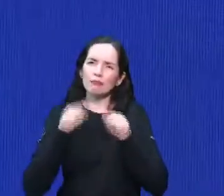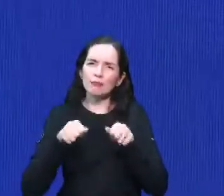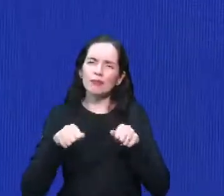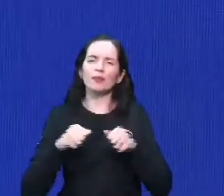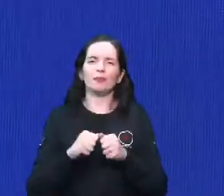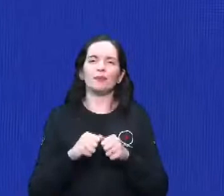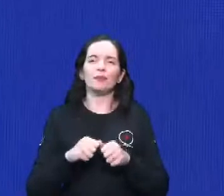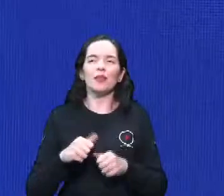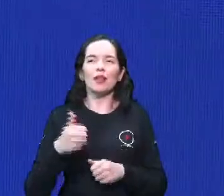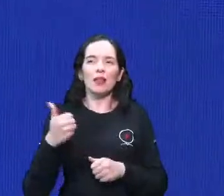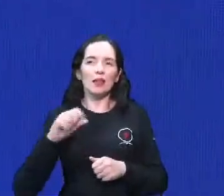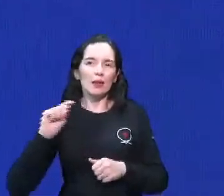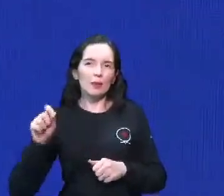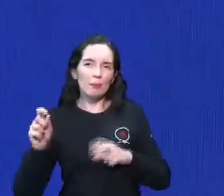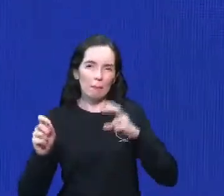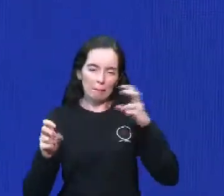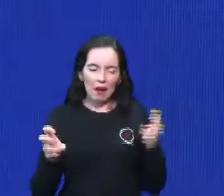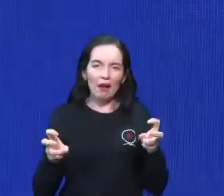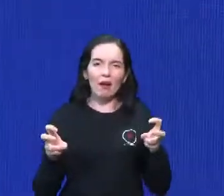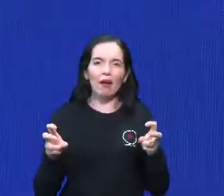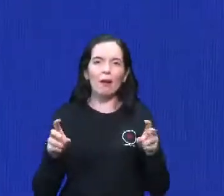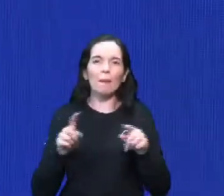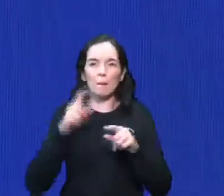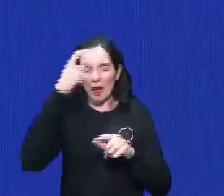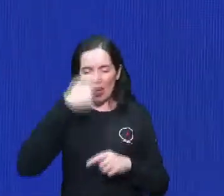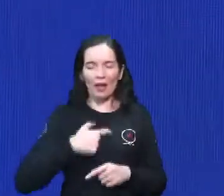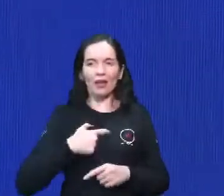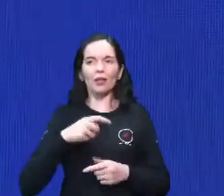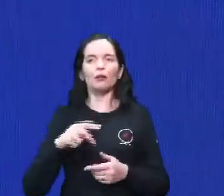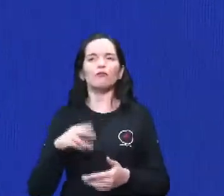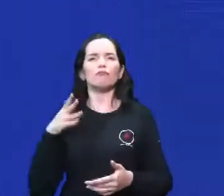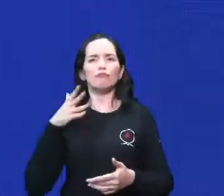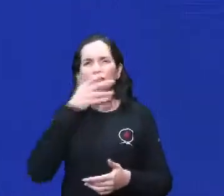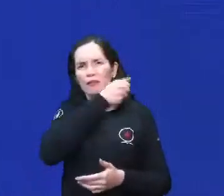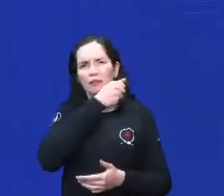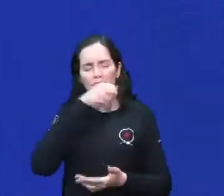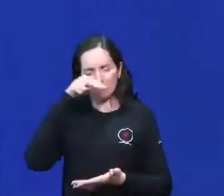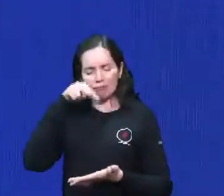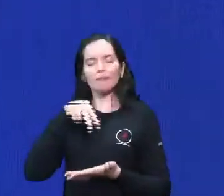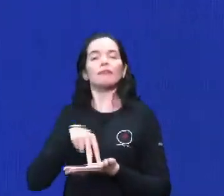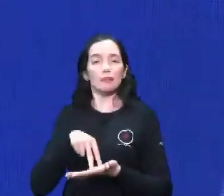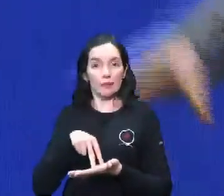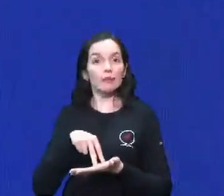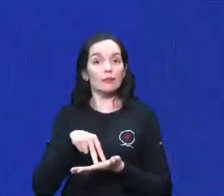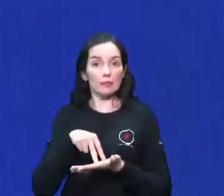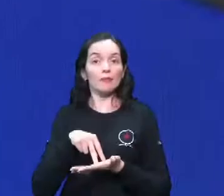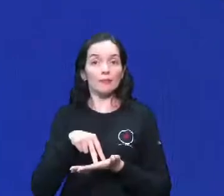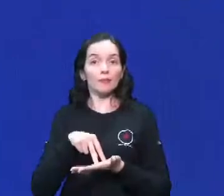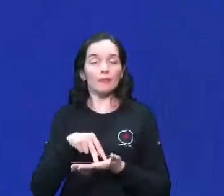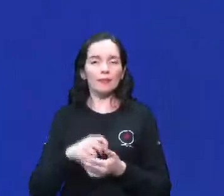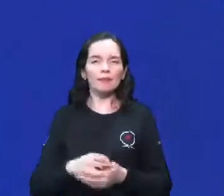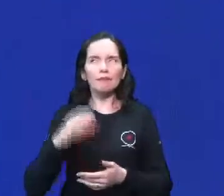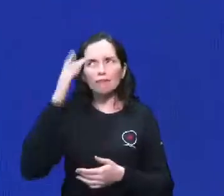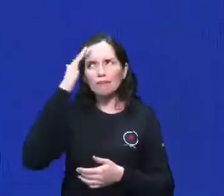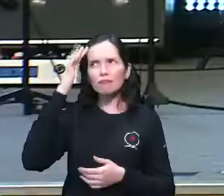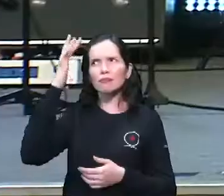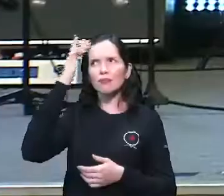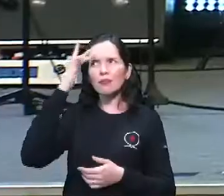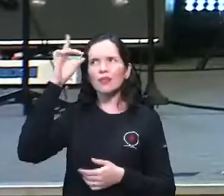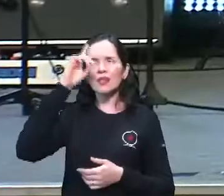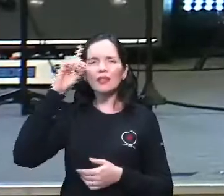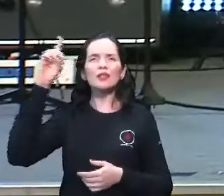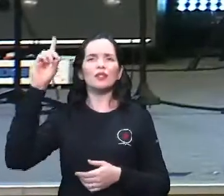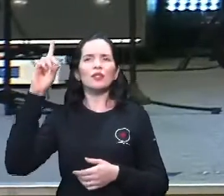10 mil à tua direita, mas você fica de pé. Ou seja, coloque os pensamentos de Deus nos